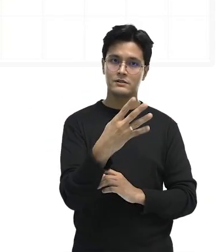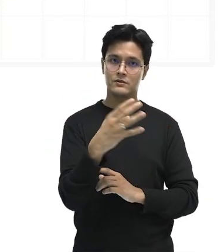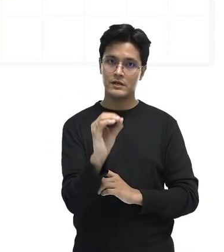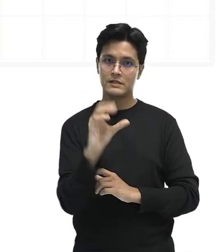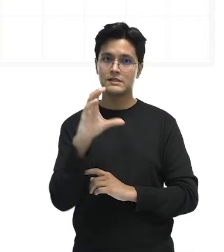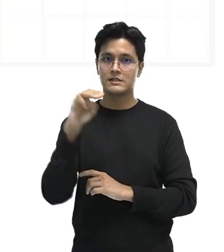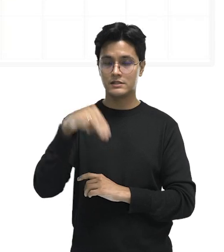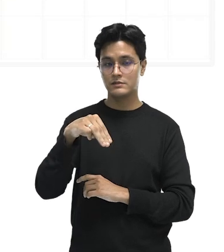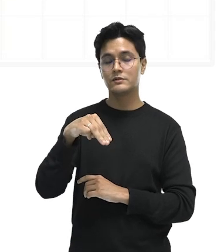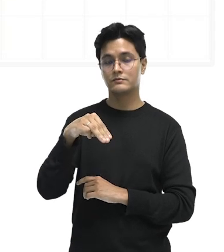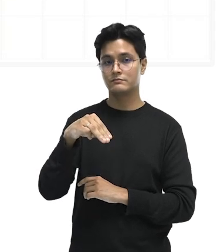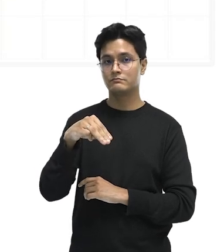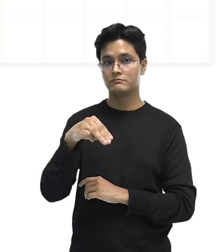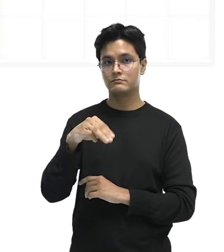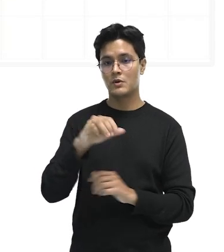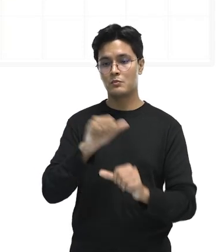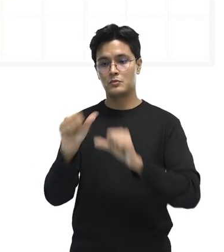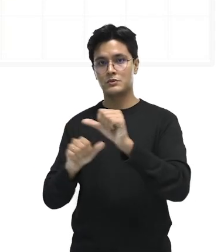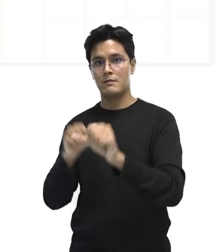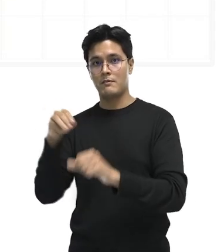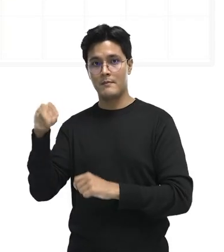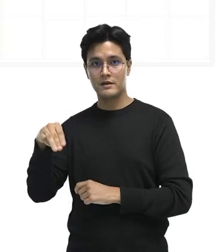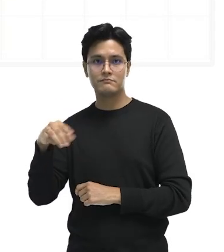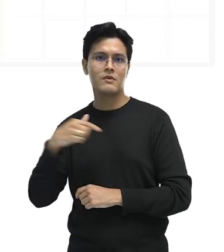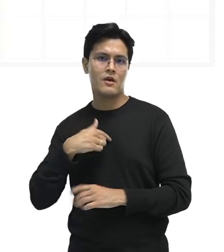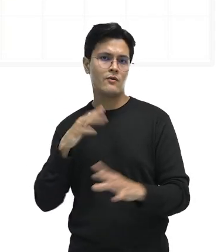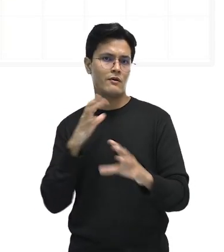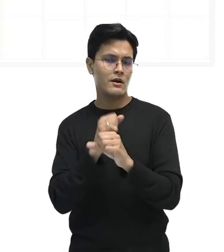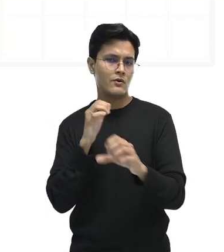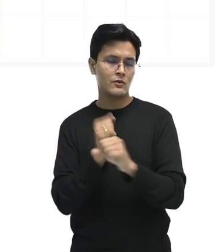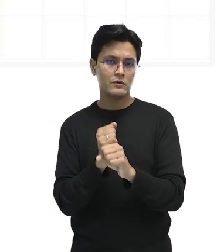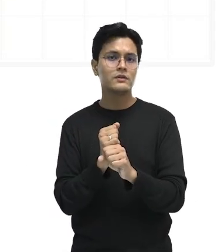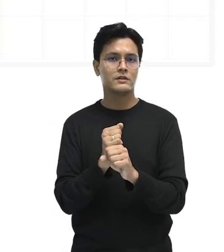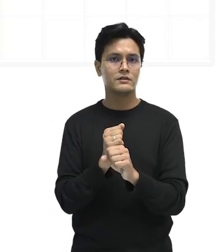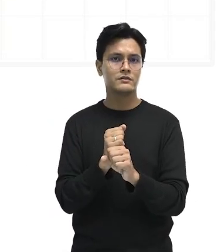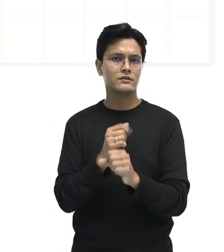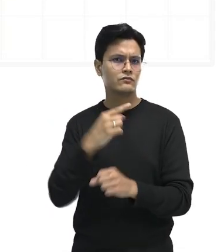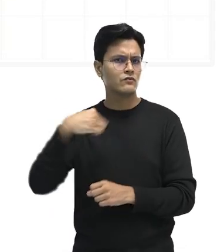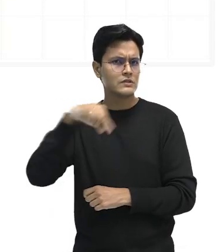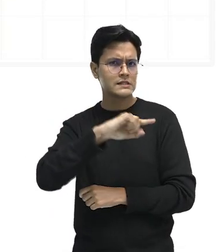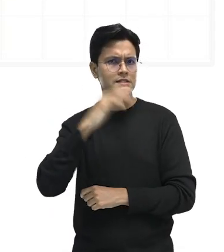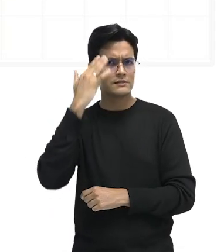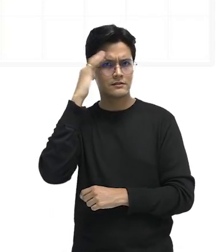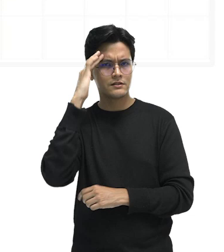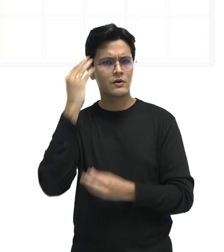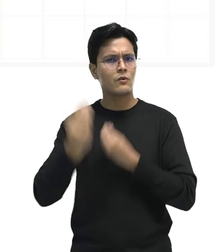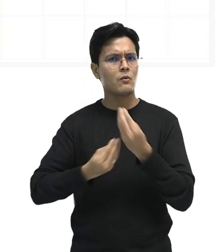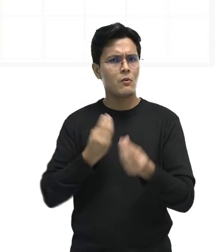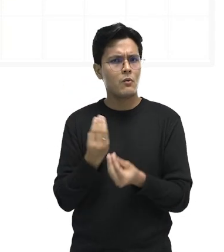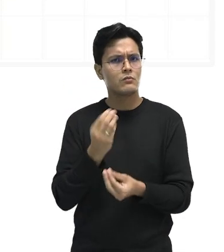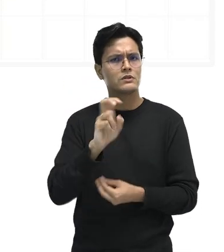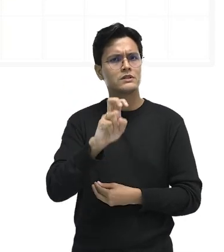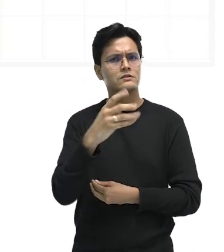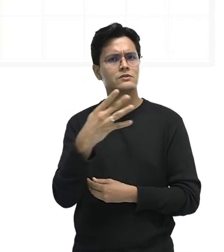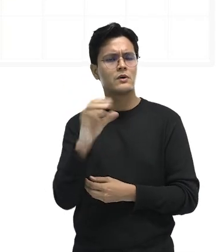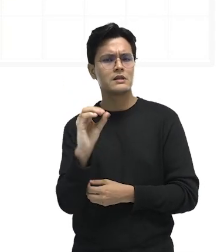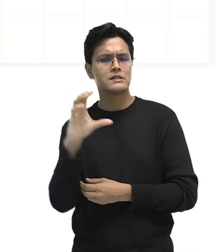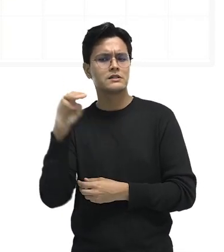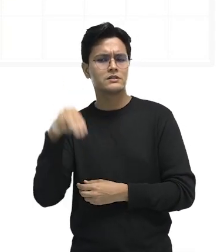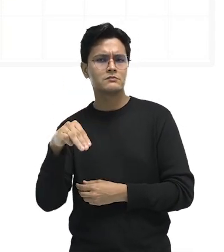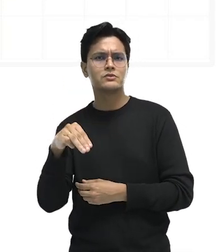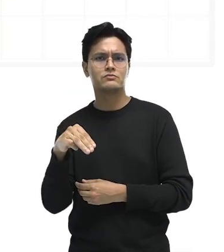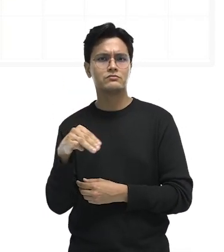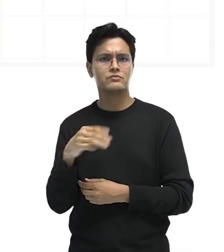vocês aqui, né? Apenas para vocês entenderem como que ele chegou nesse valor de 540 centímetros. Mas nem